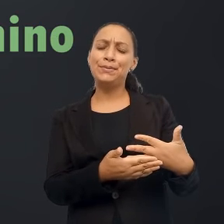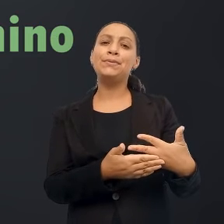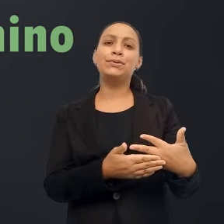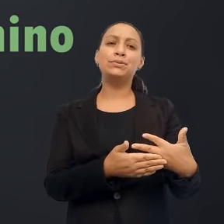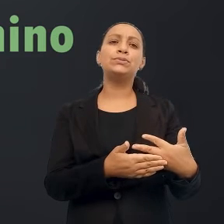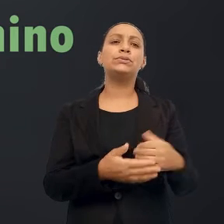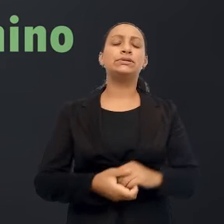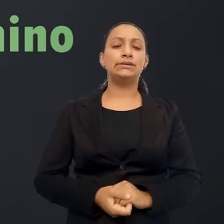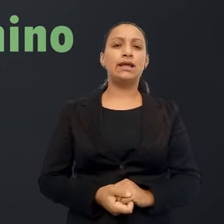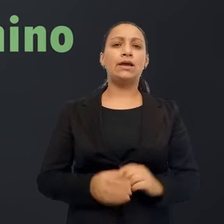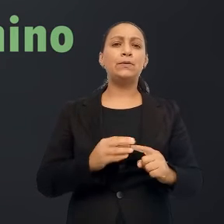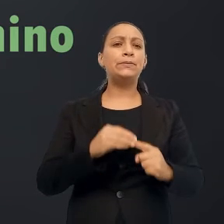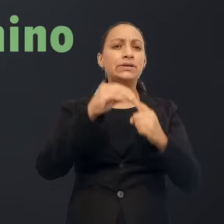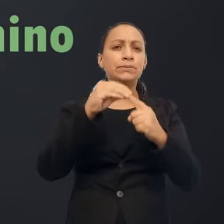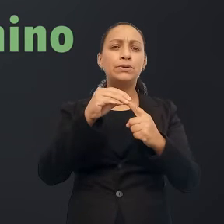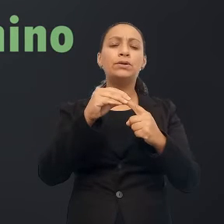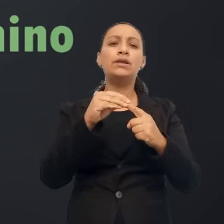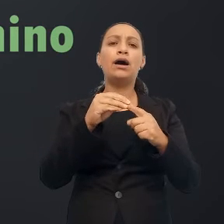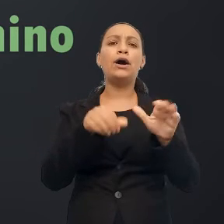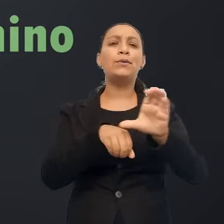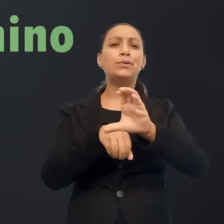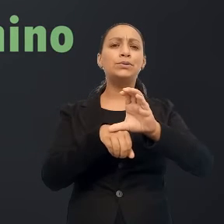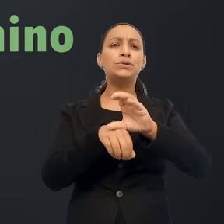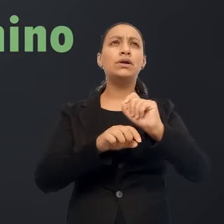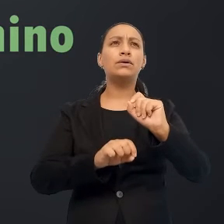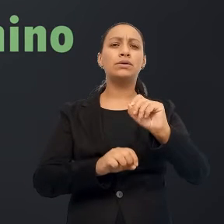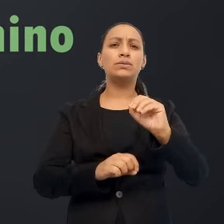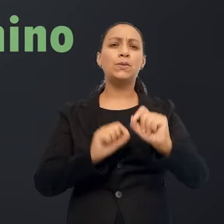princípios constitucionais que falam